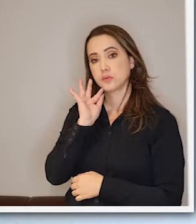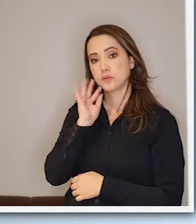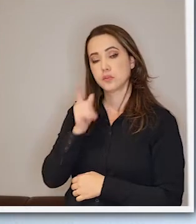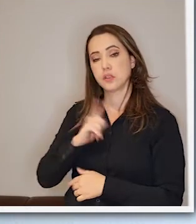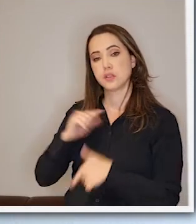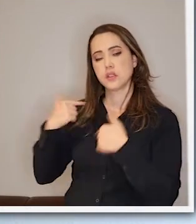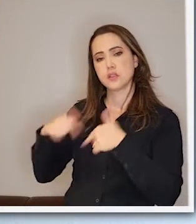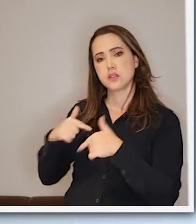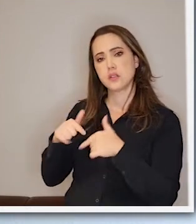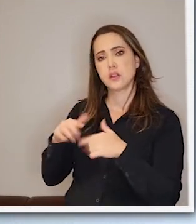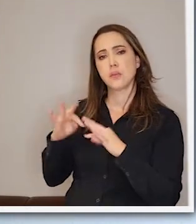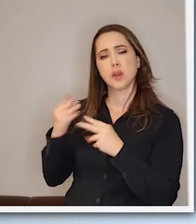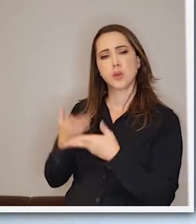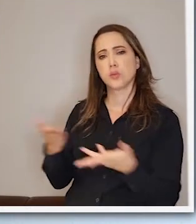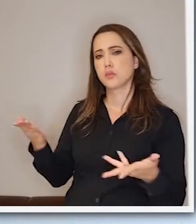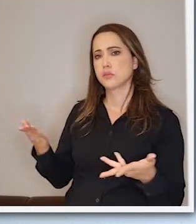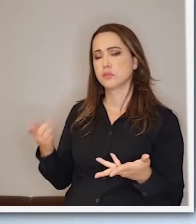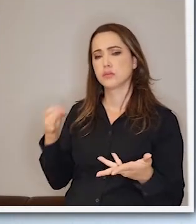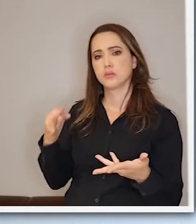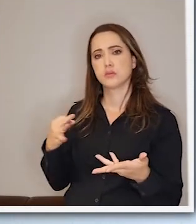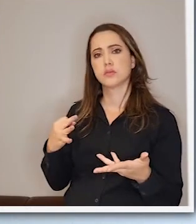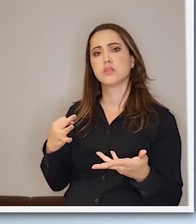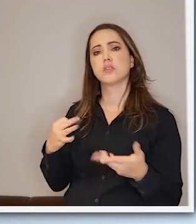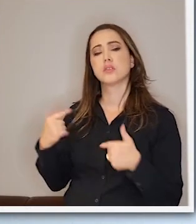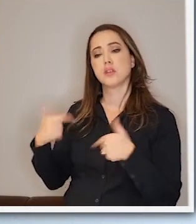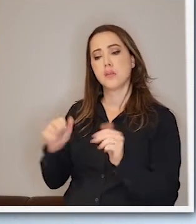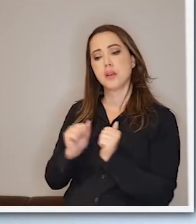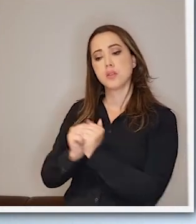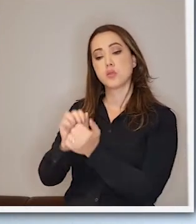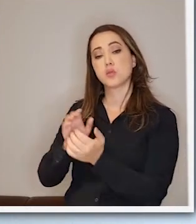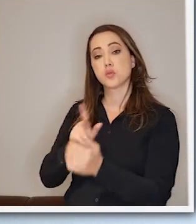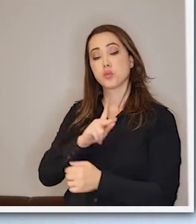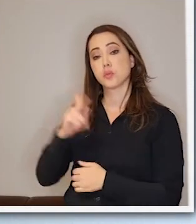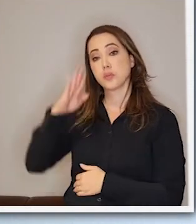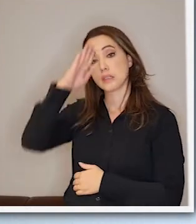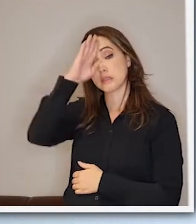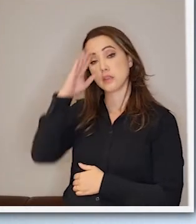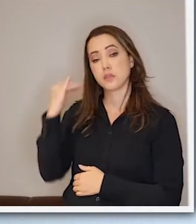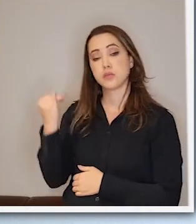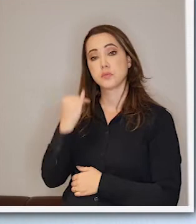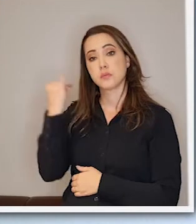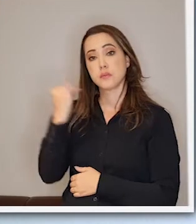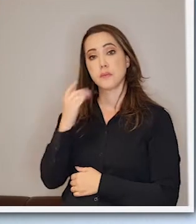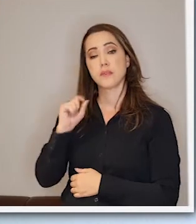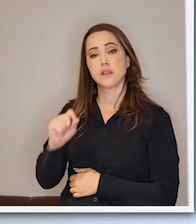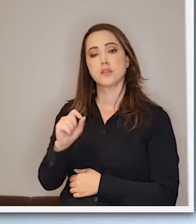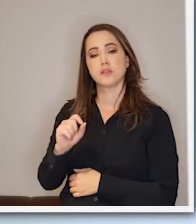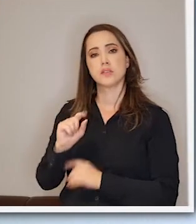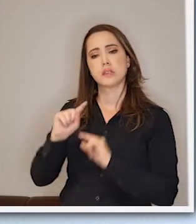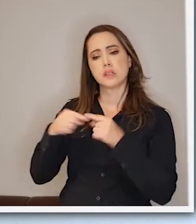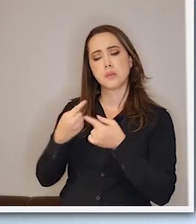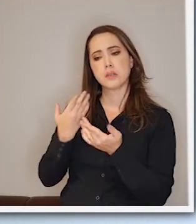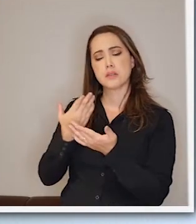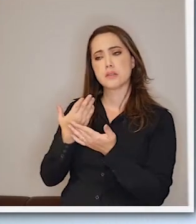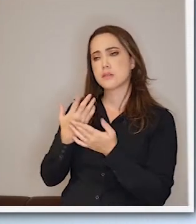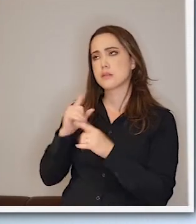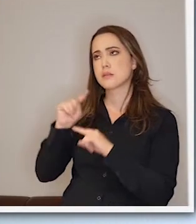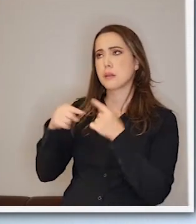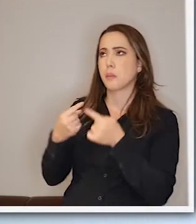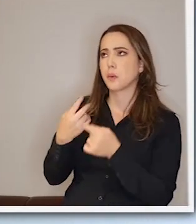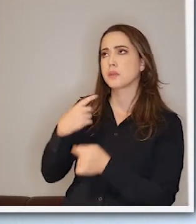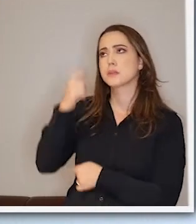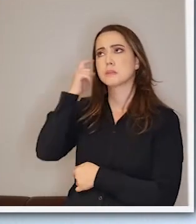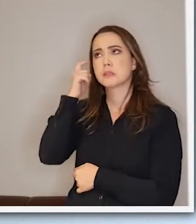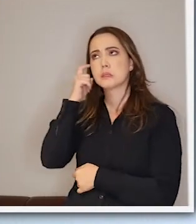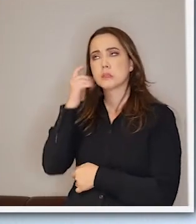Deixa eu perguntar para o Fabiano, aí ele tem esse trabalho todo, trabalho com o presidente, divulgando